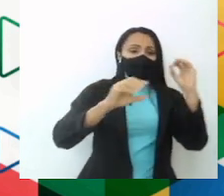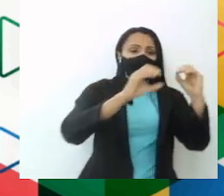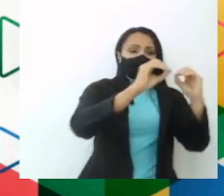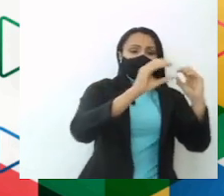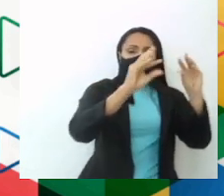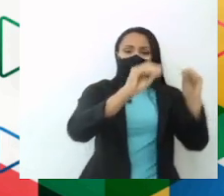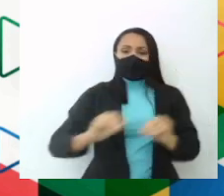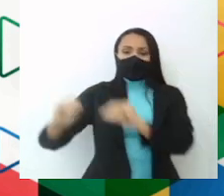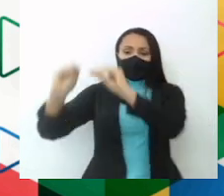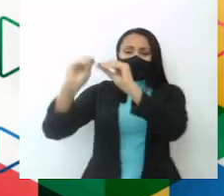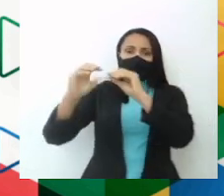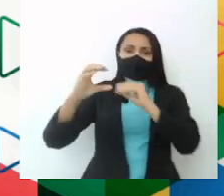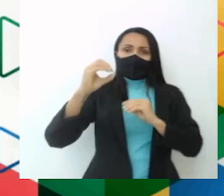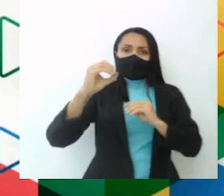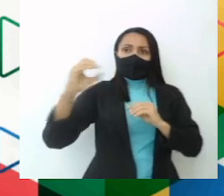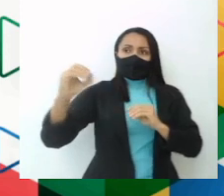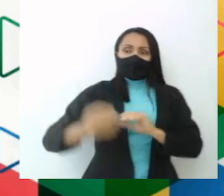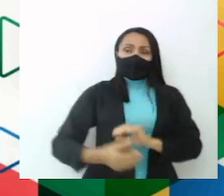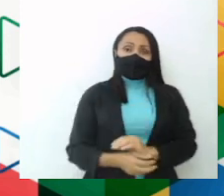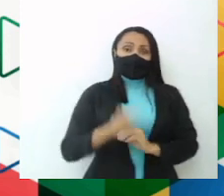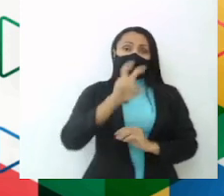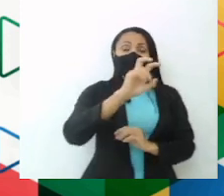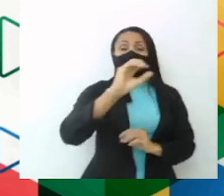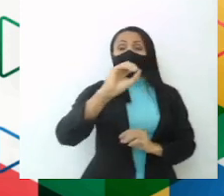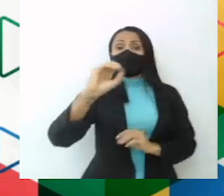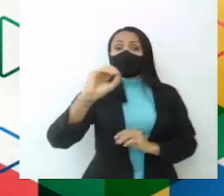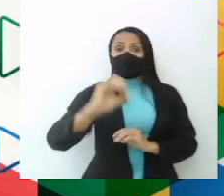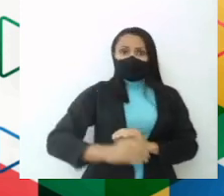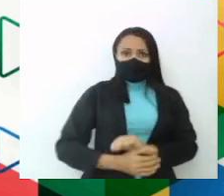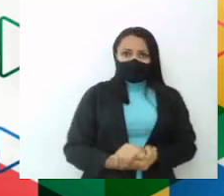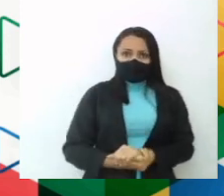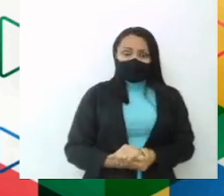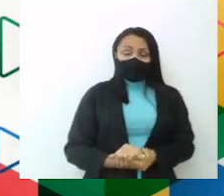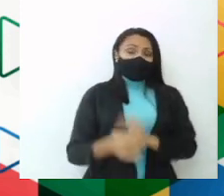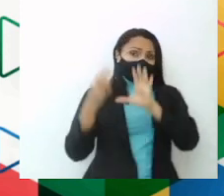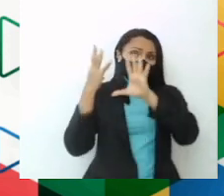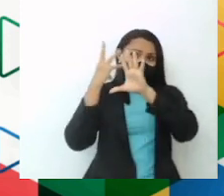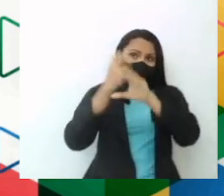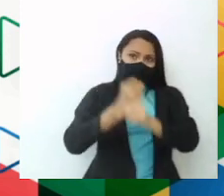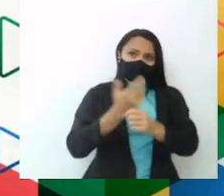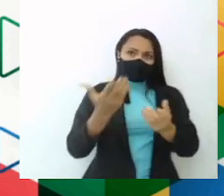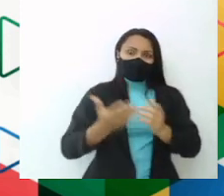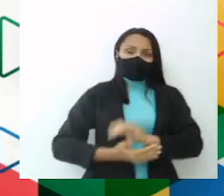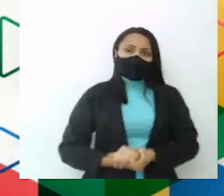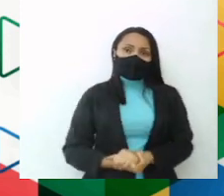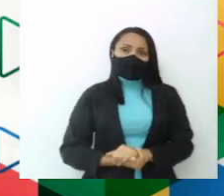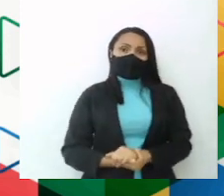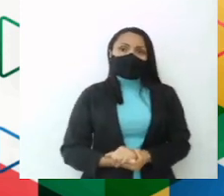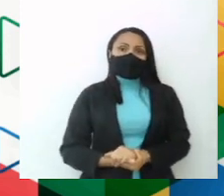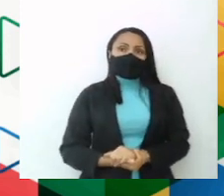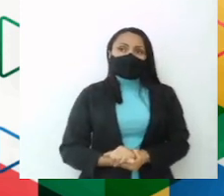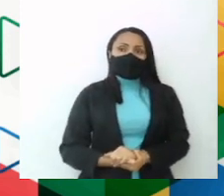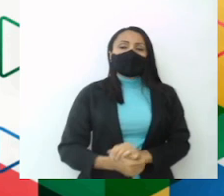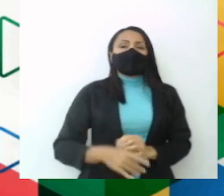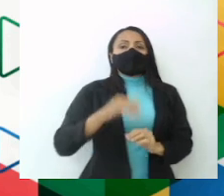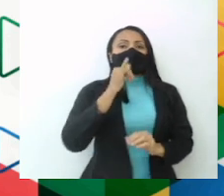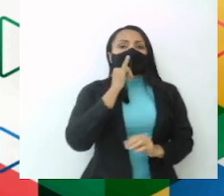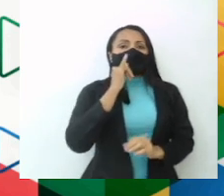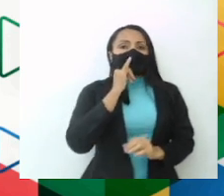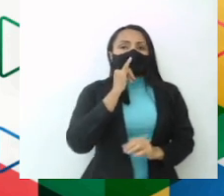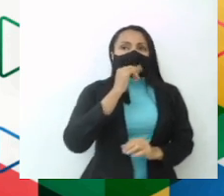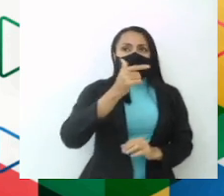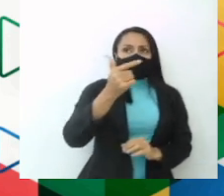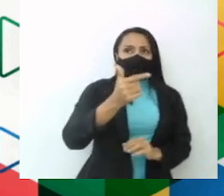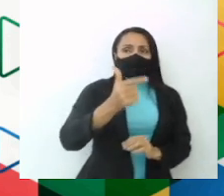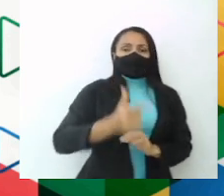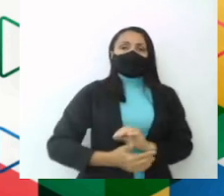aí 500 watts-hora neste primeiro exemplo. Vamos para mais um exemplo. Ficar